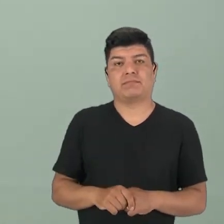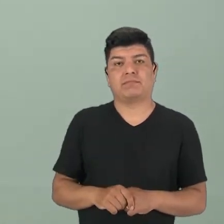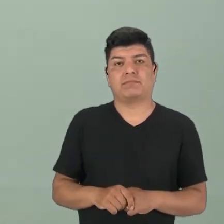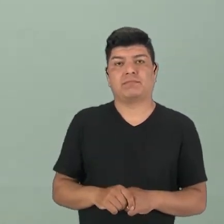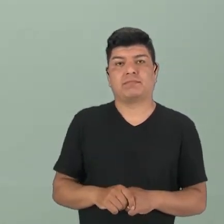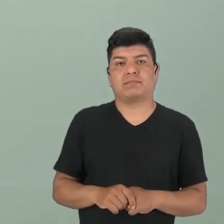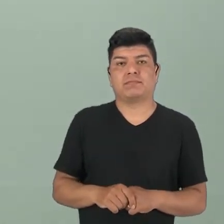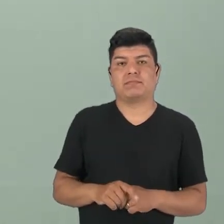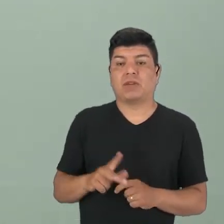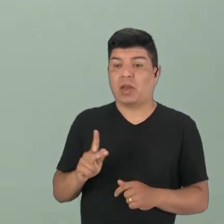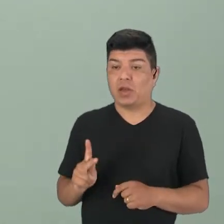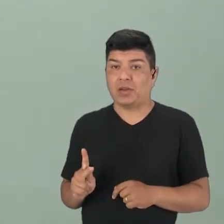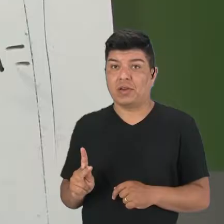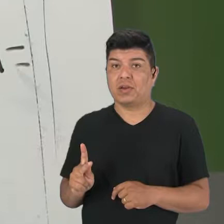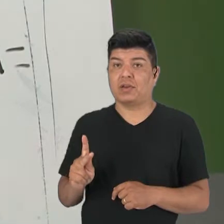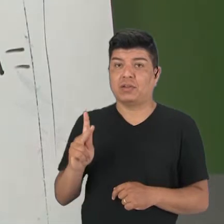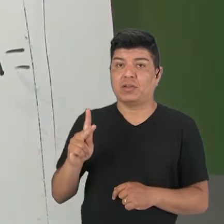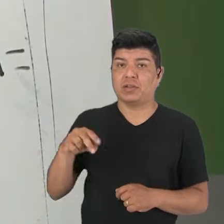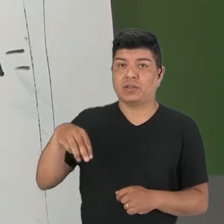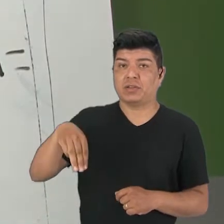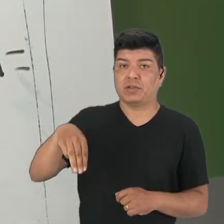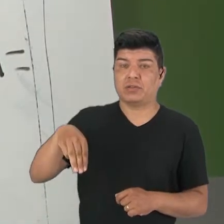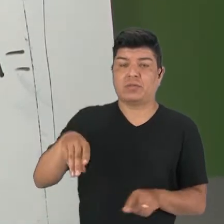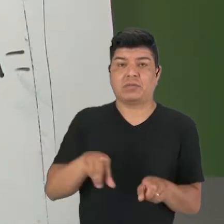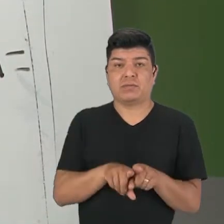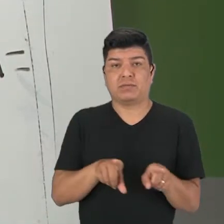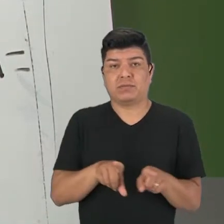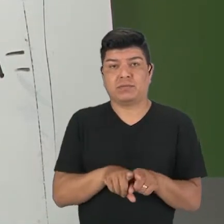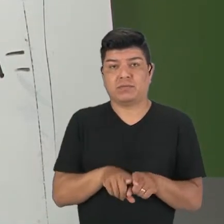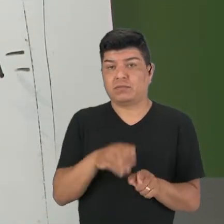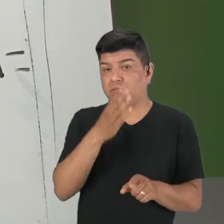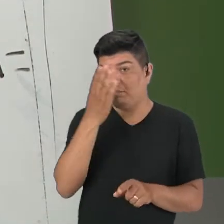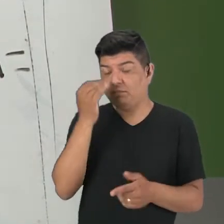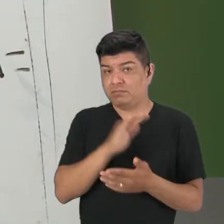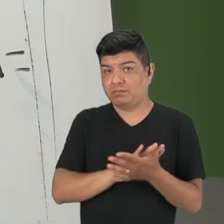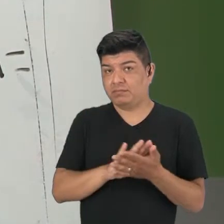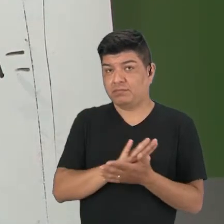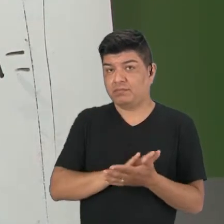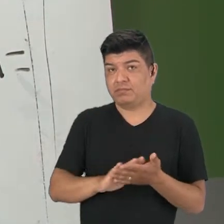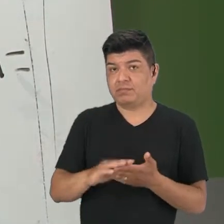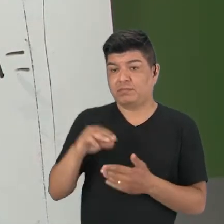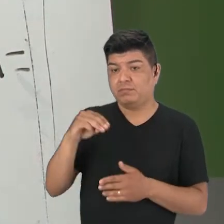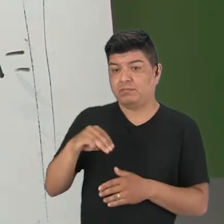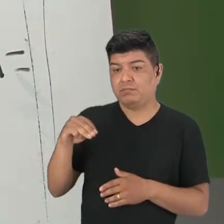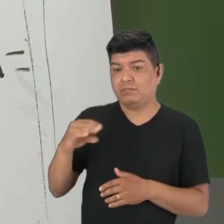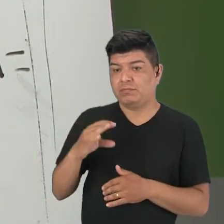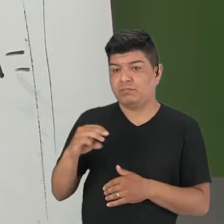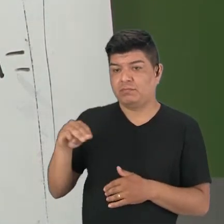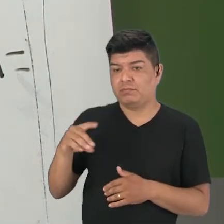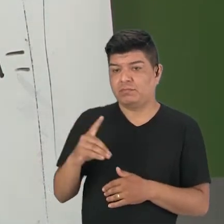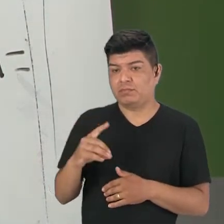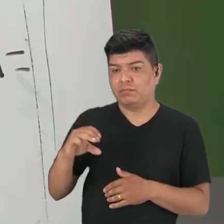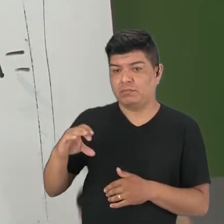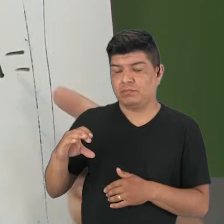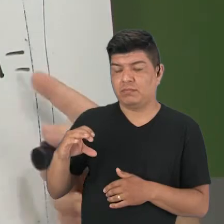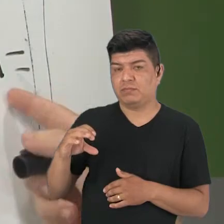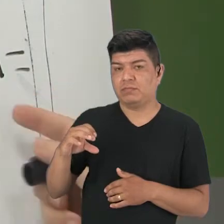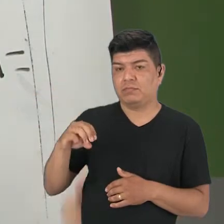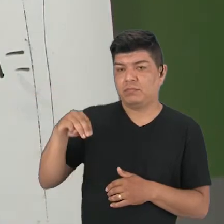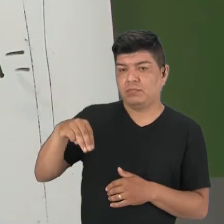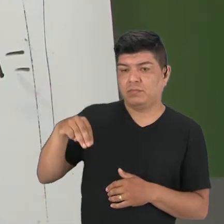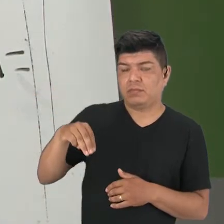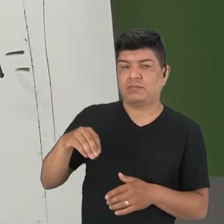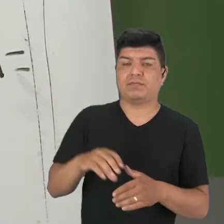E quilômetro, que são essas medidas aqui, ó. Acho que eu não esqueci nenhuma. Milímetro, centímetro, decímetro, metro